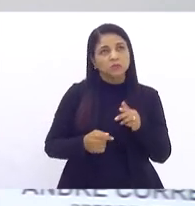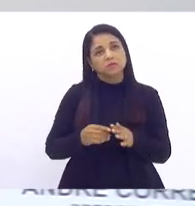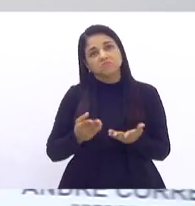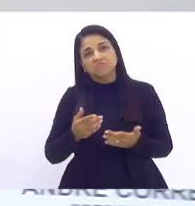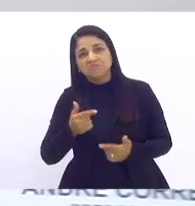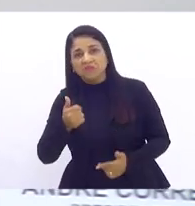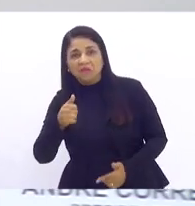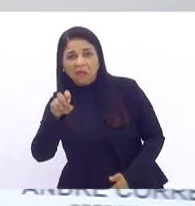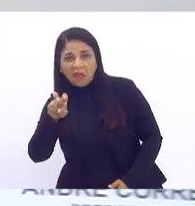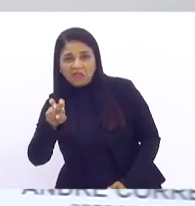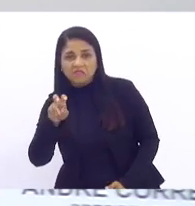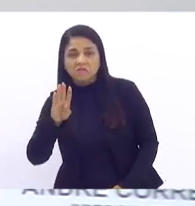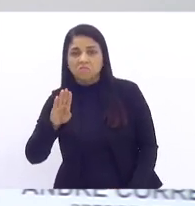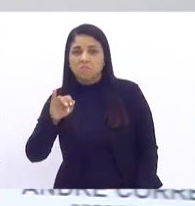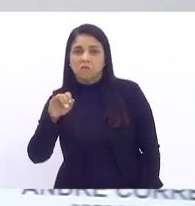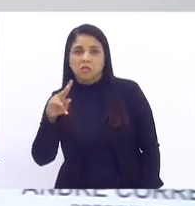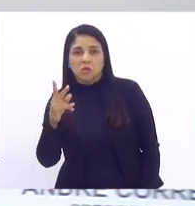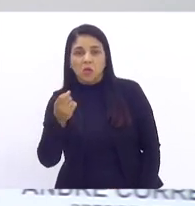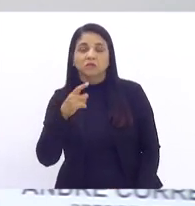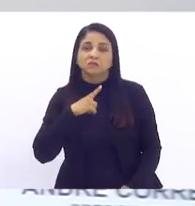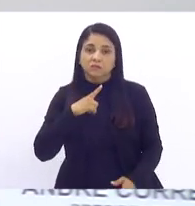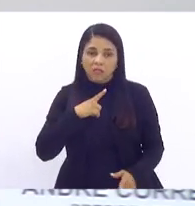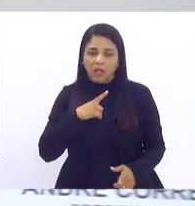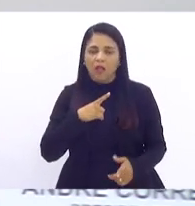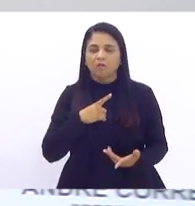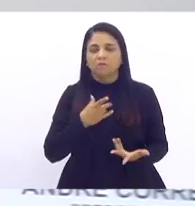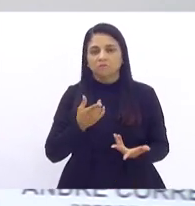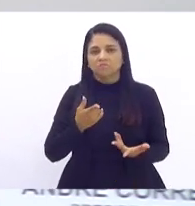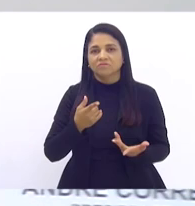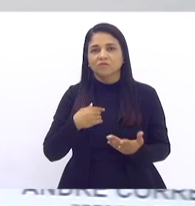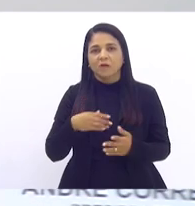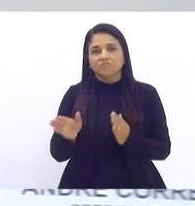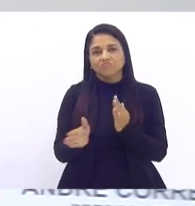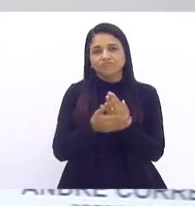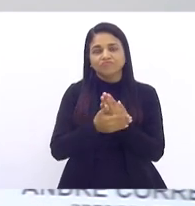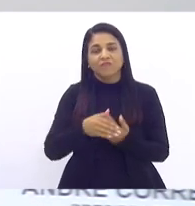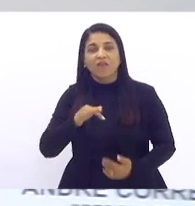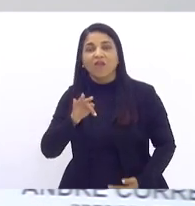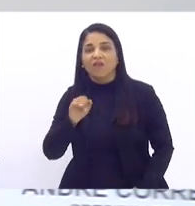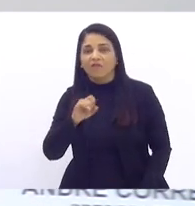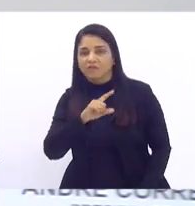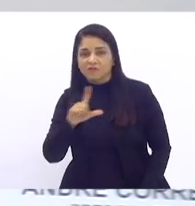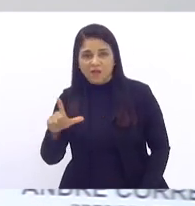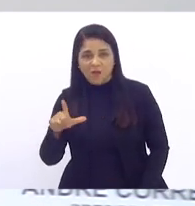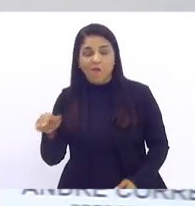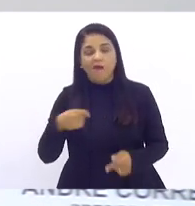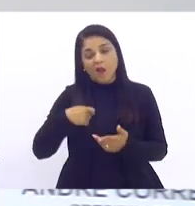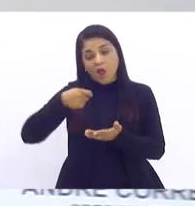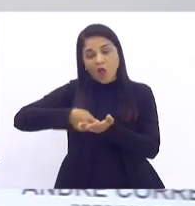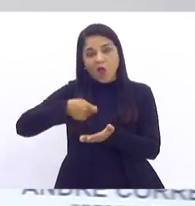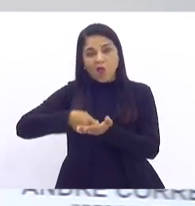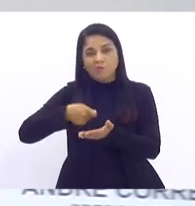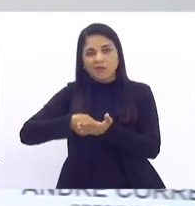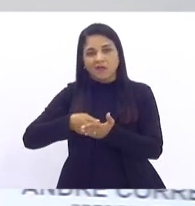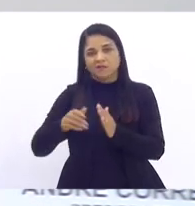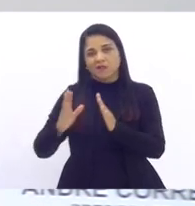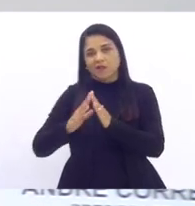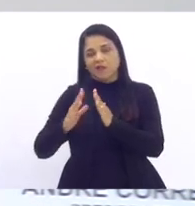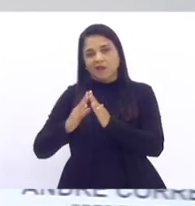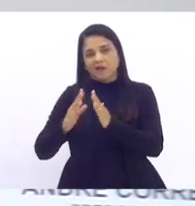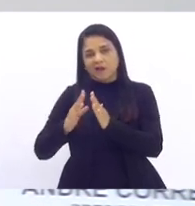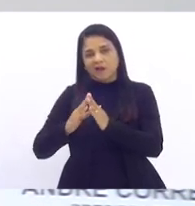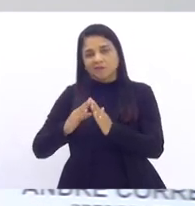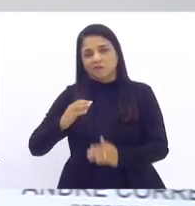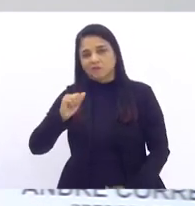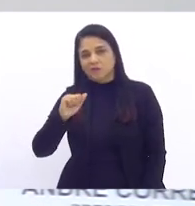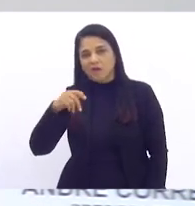só sei que tem uma vazão fiscal que foi identificado e que agora ela ser obrigado Inclusive a contribuir na formação